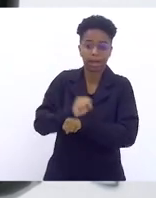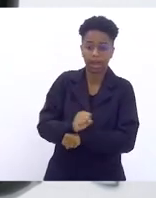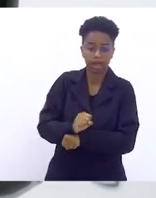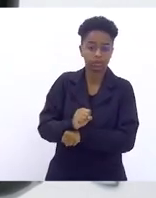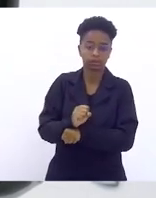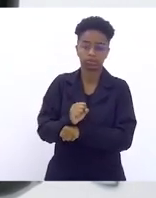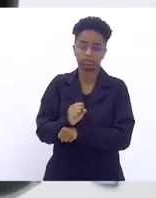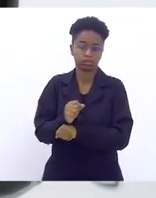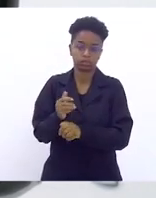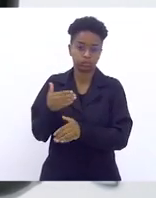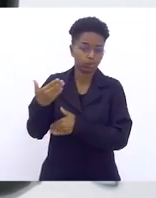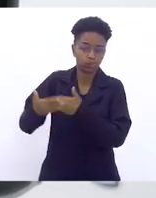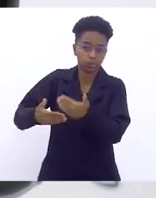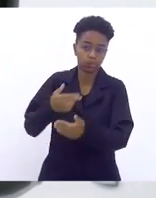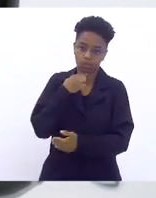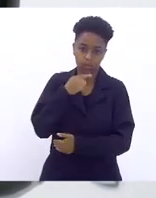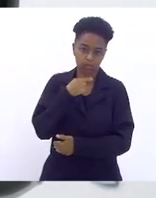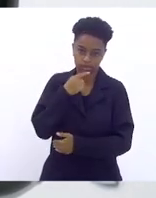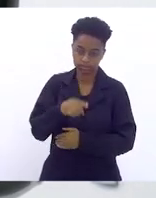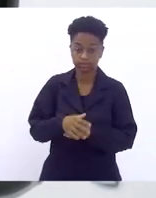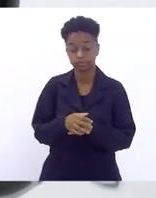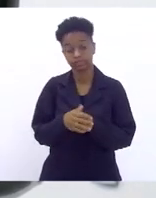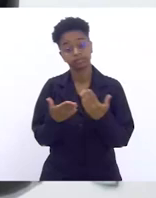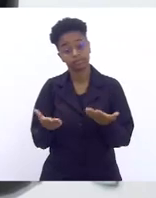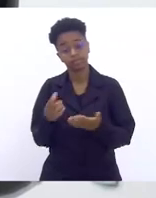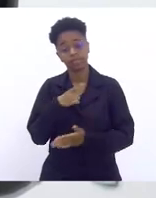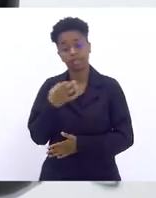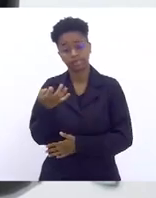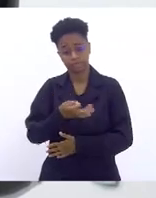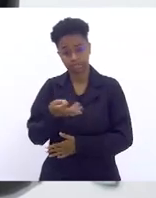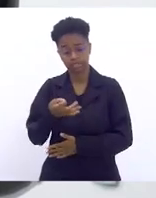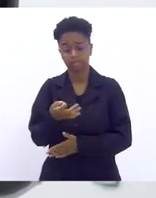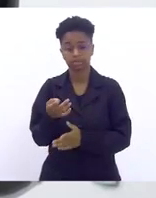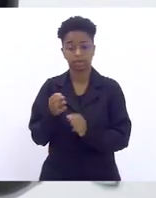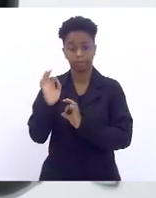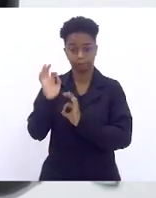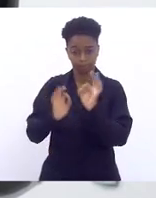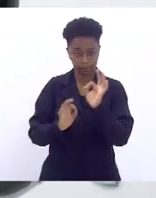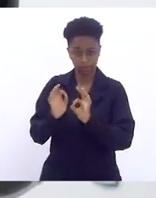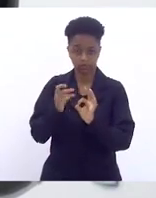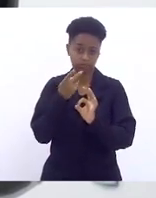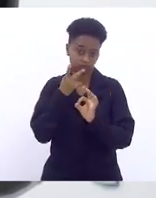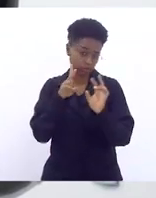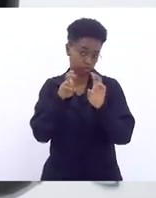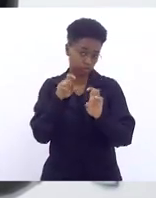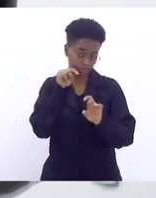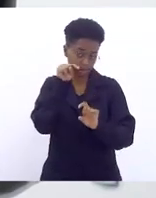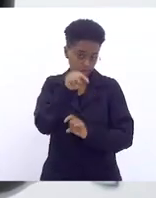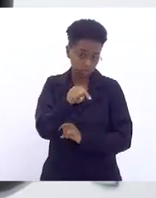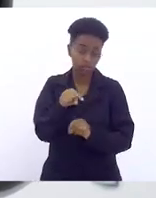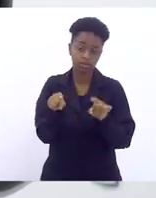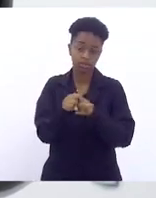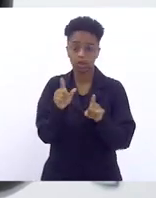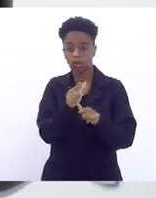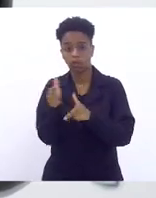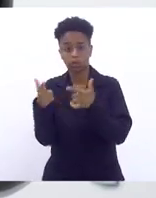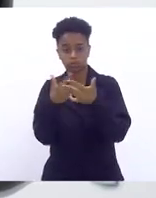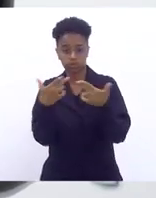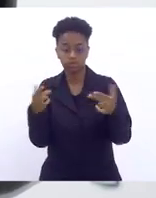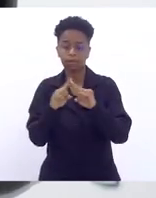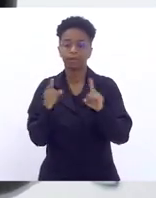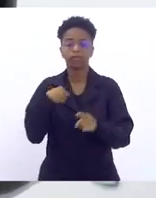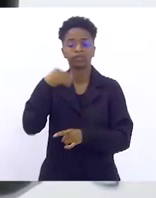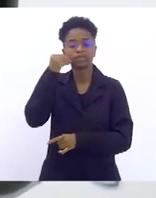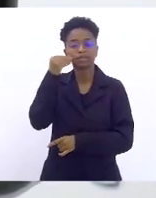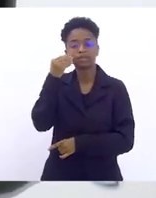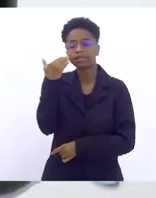certeza que é esse plano vai tratar disso como de outras coisas eu queria só entender um pouquinho